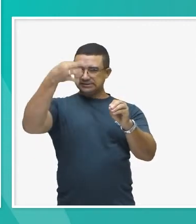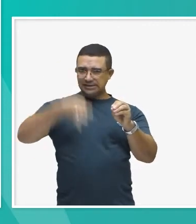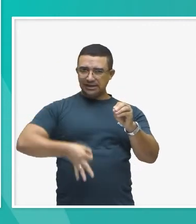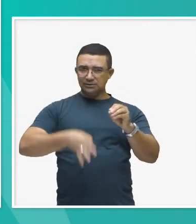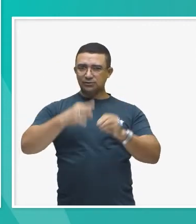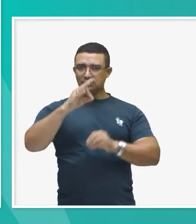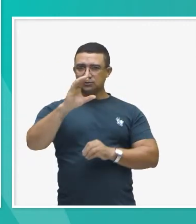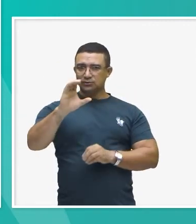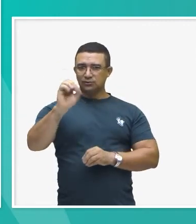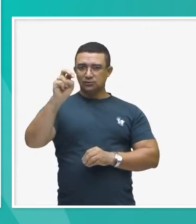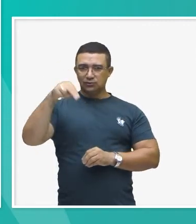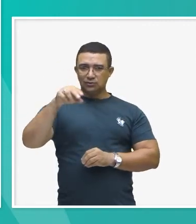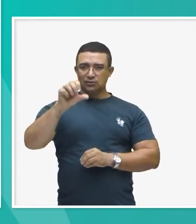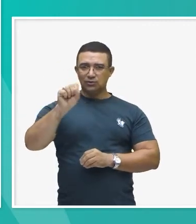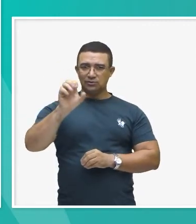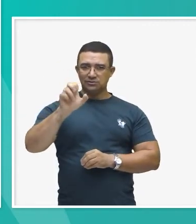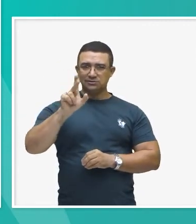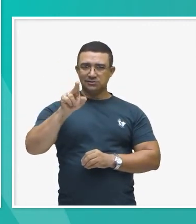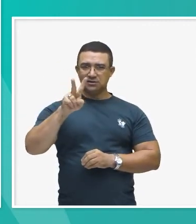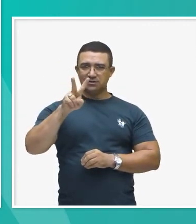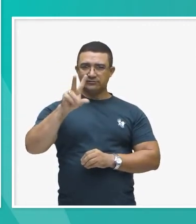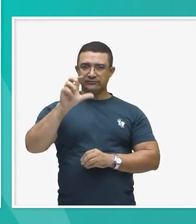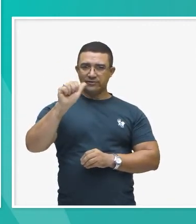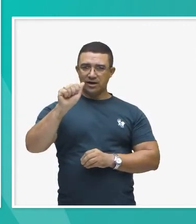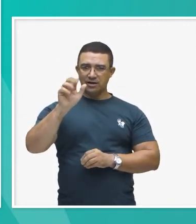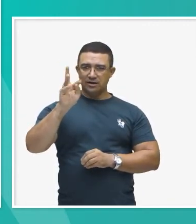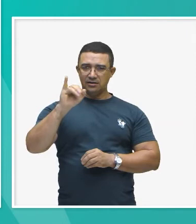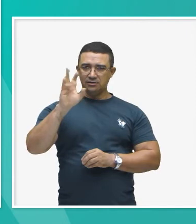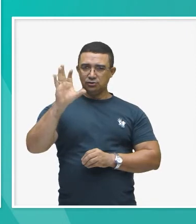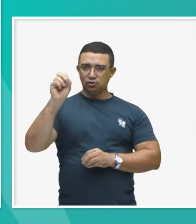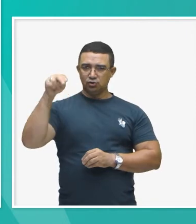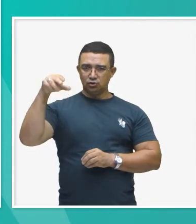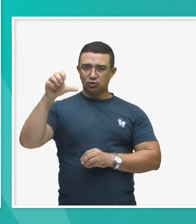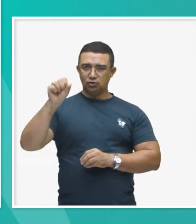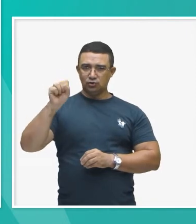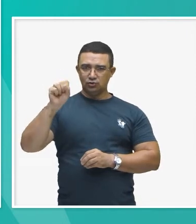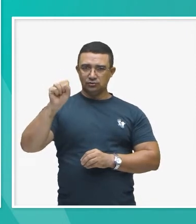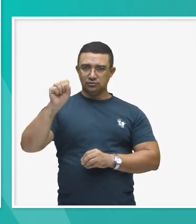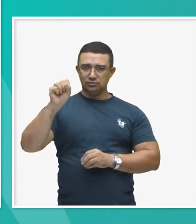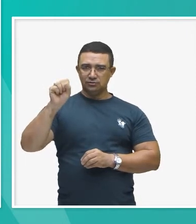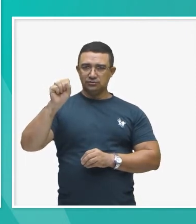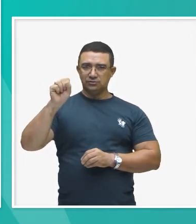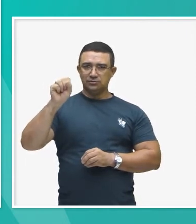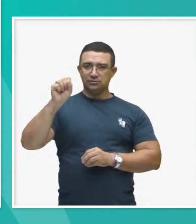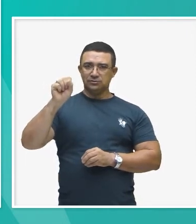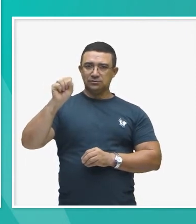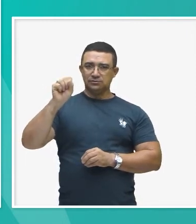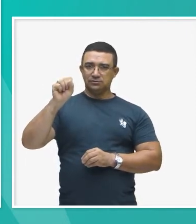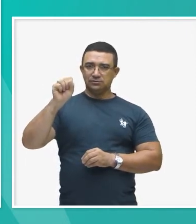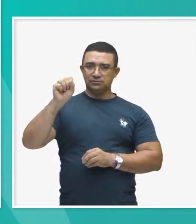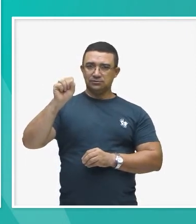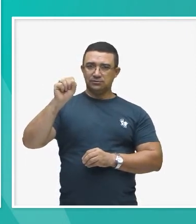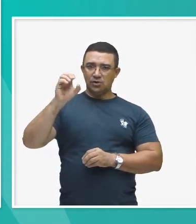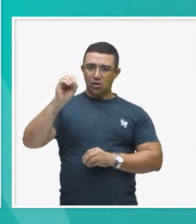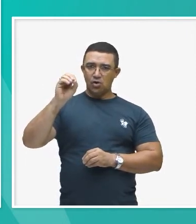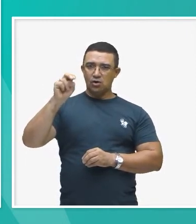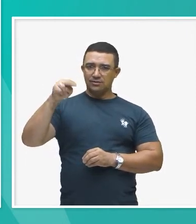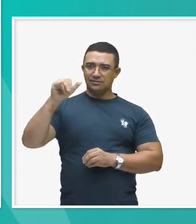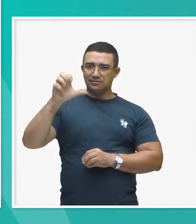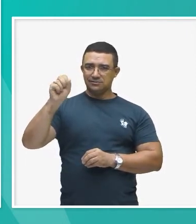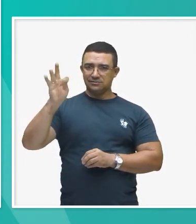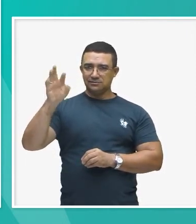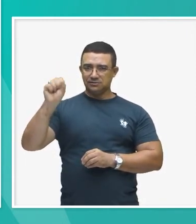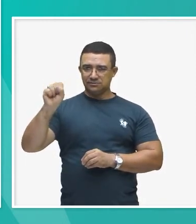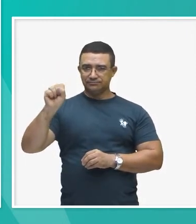conservationists, né? Que é essa palavra enorme aqui que vocês estão vendo, tá? Coloquei aqui em cima porque não cabe